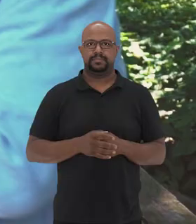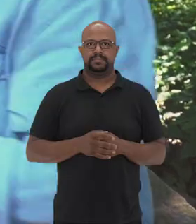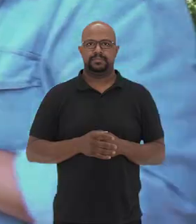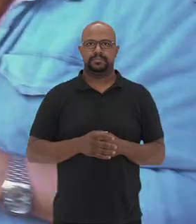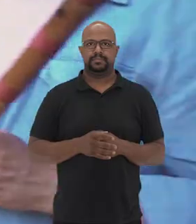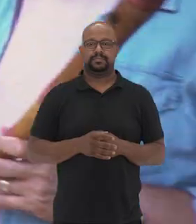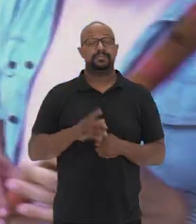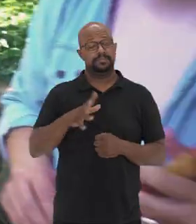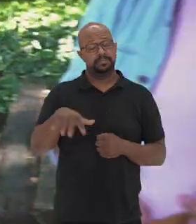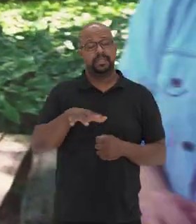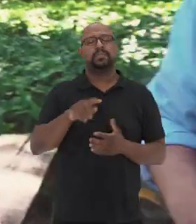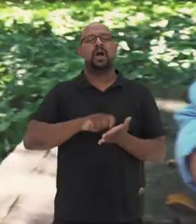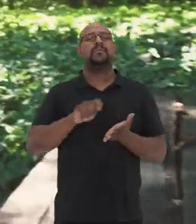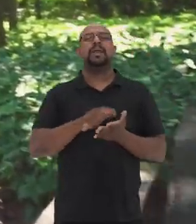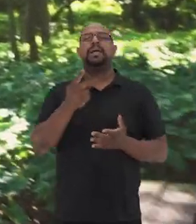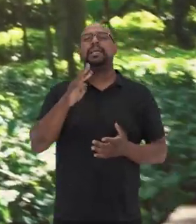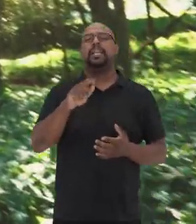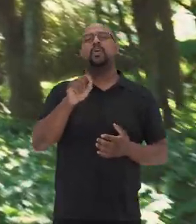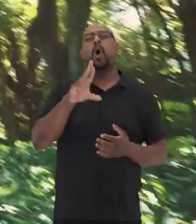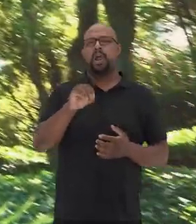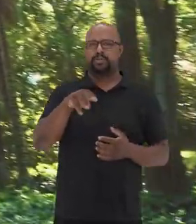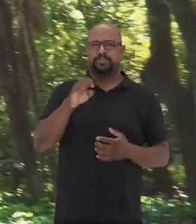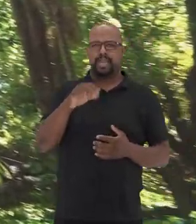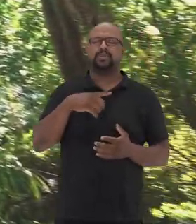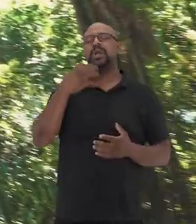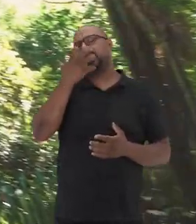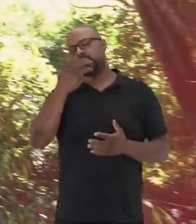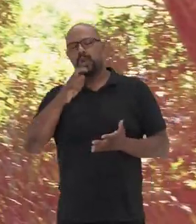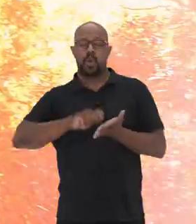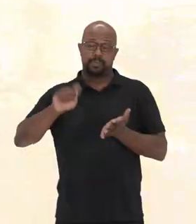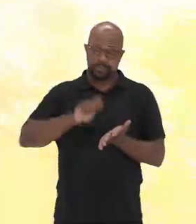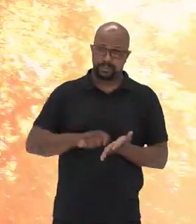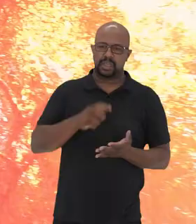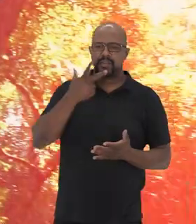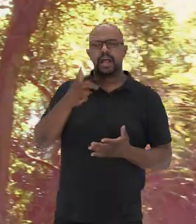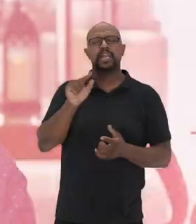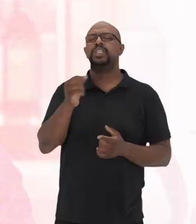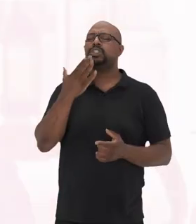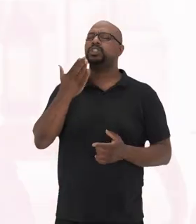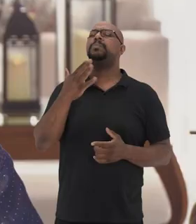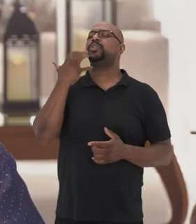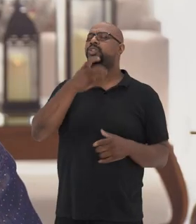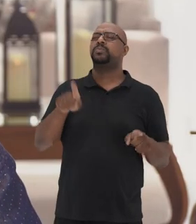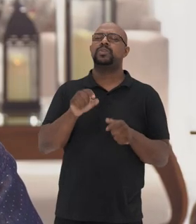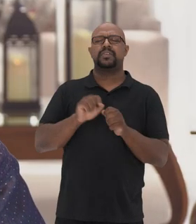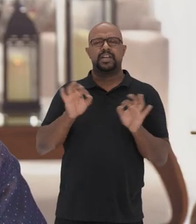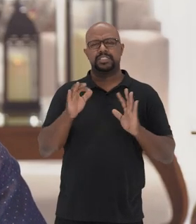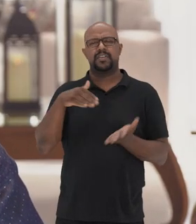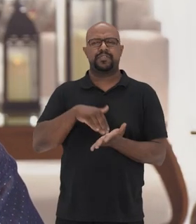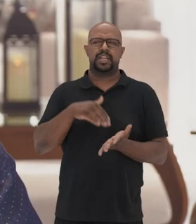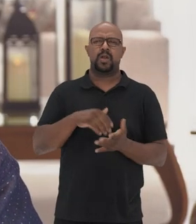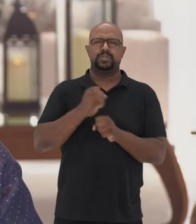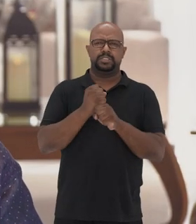a própria obra de Gregório de Matos como cantor e compositor representa que tipo de música se fazia no final dos